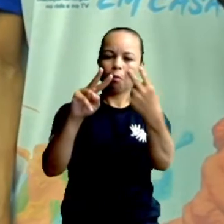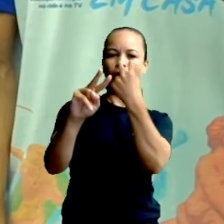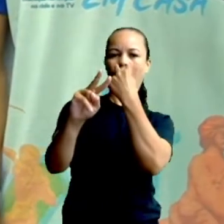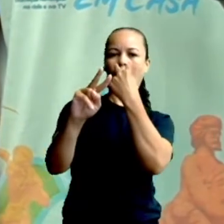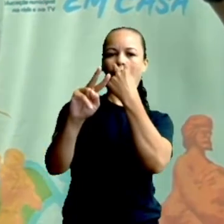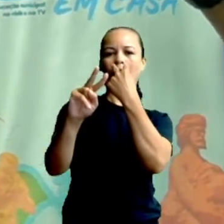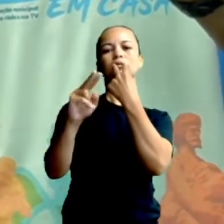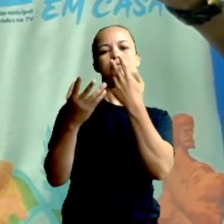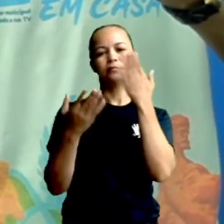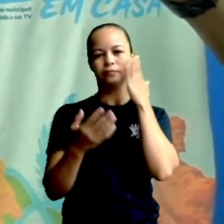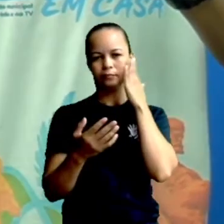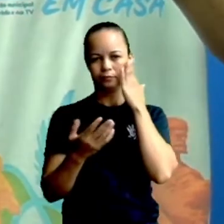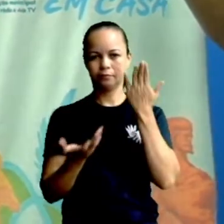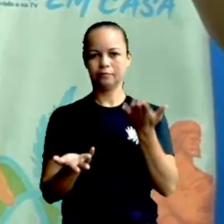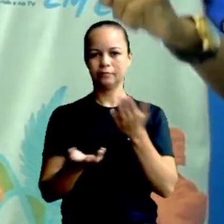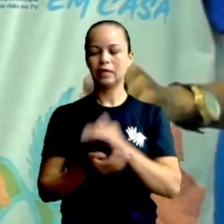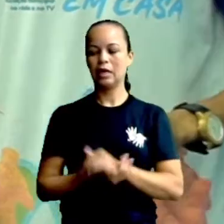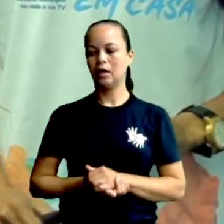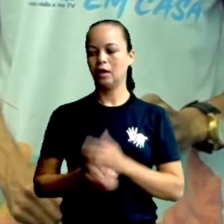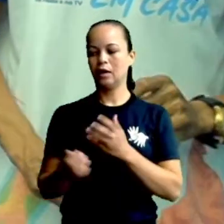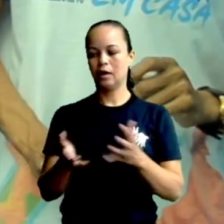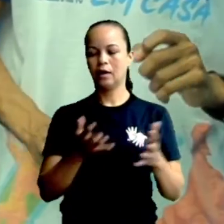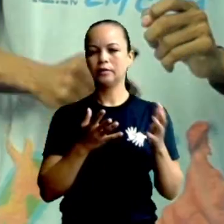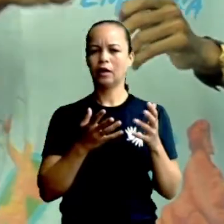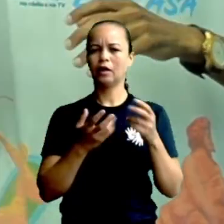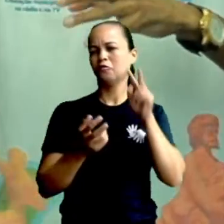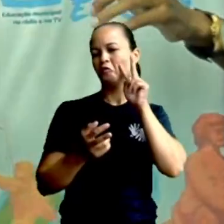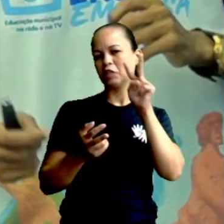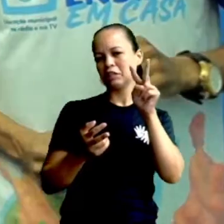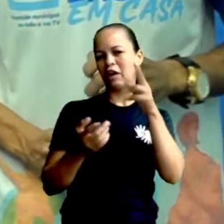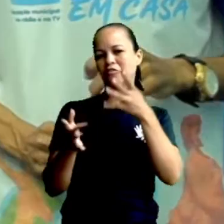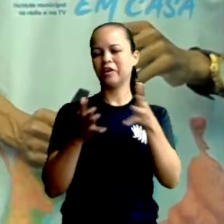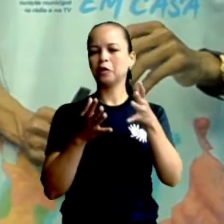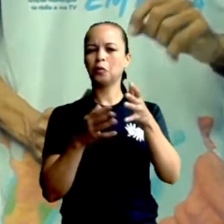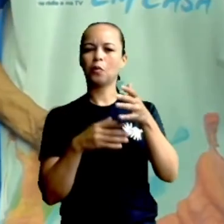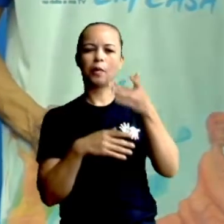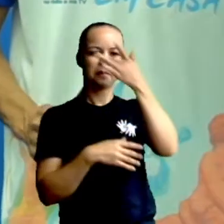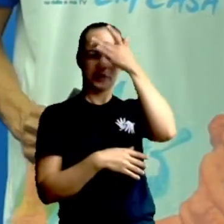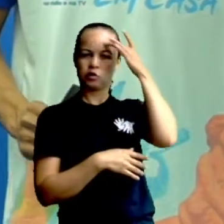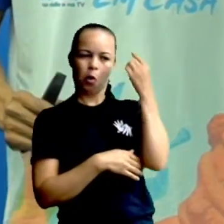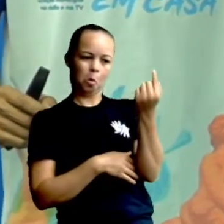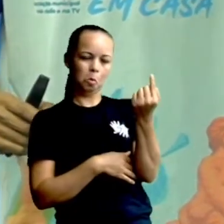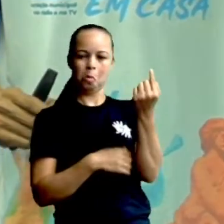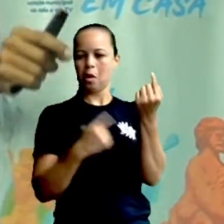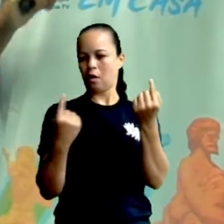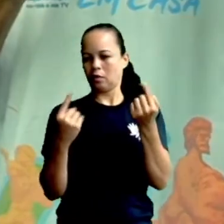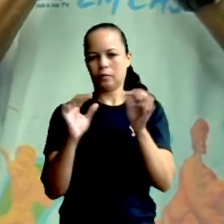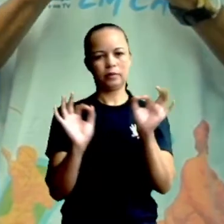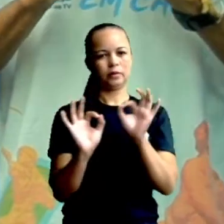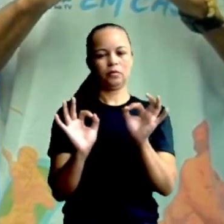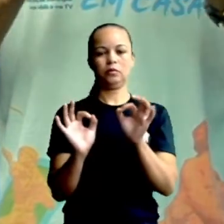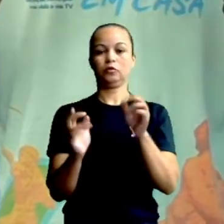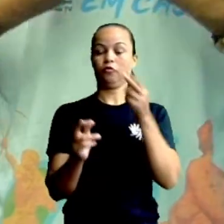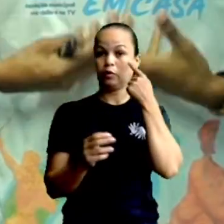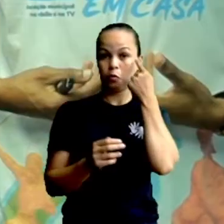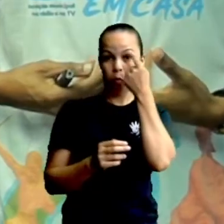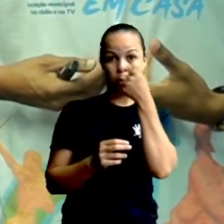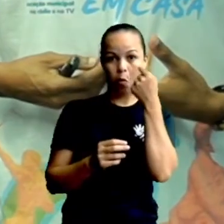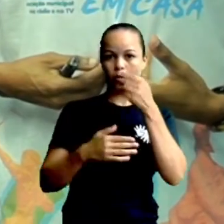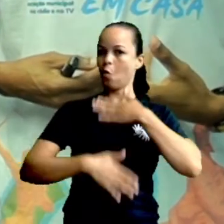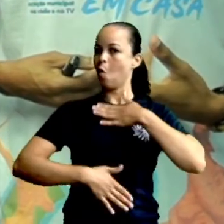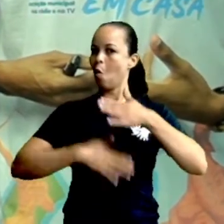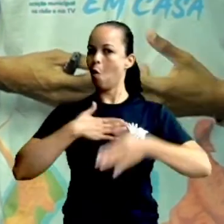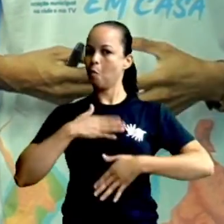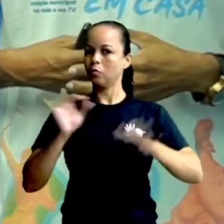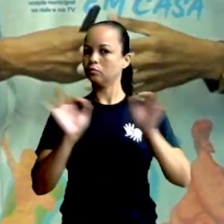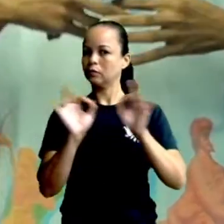Ok? Então, não vá pensando que é só você que está vendo uma pessoa A, uma pessoa B, não. Se você, eu falo nos olhos, o corpo